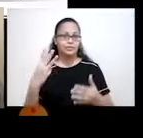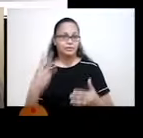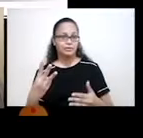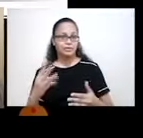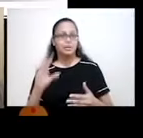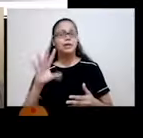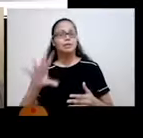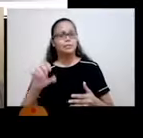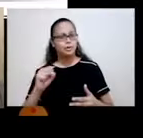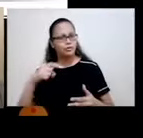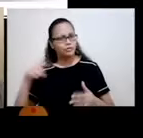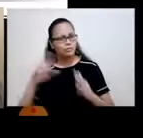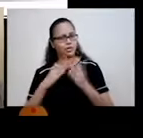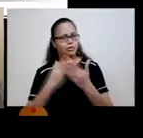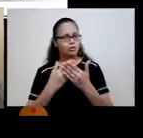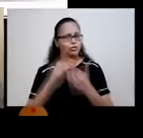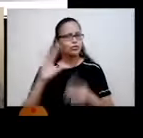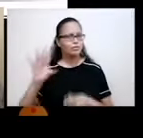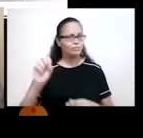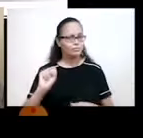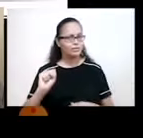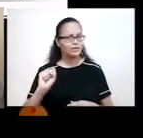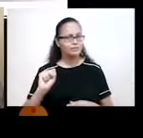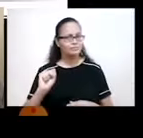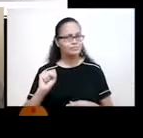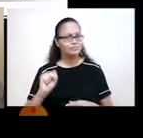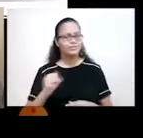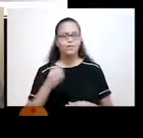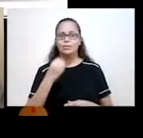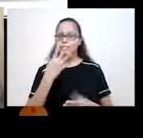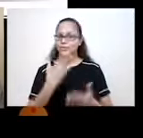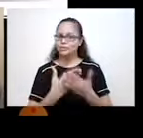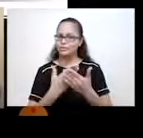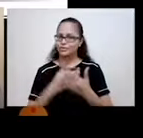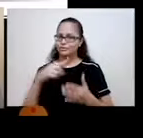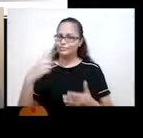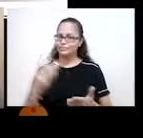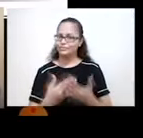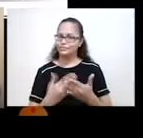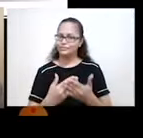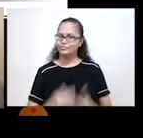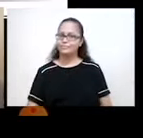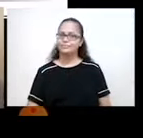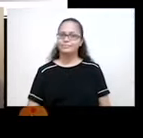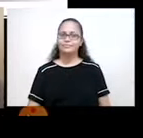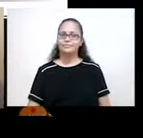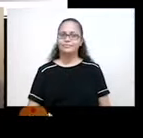não pegou, dirija-se à escola para retirar. Tá certo? É isso e bons estudos. Até a próxima aula.